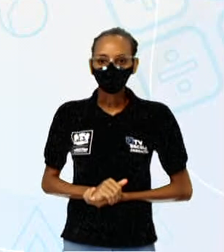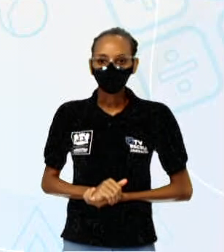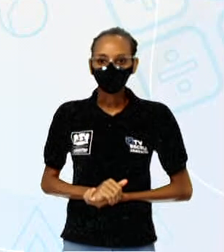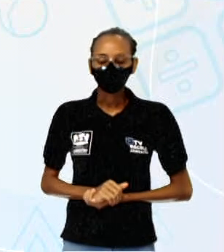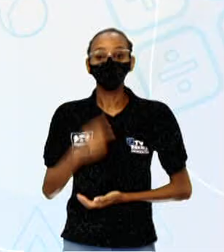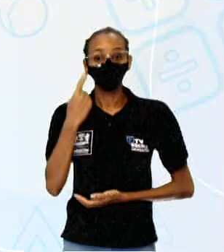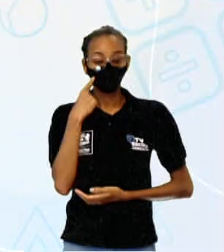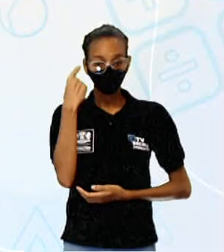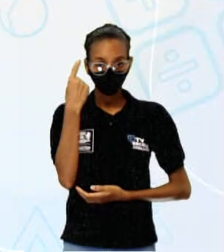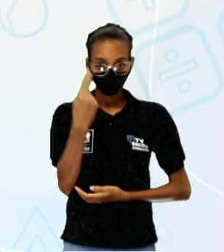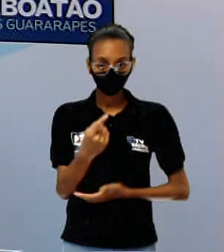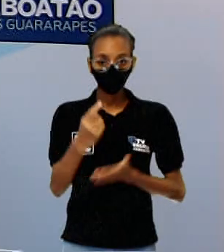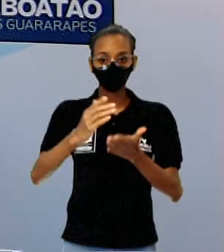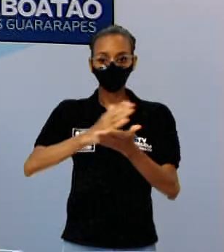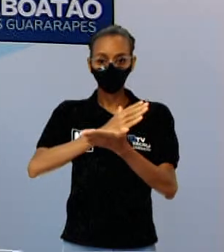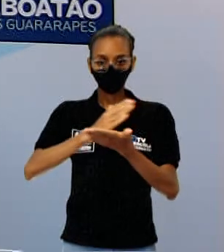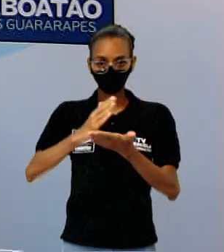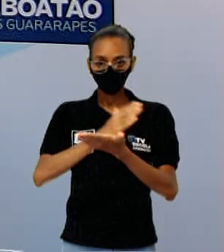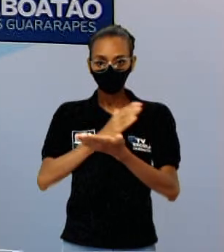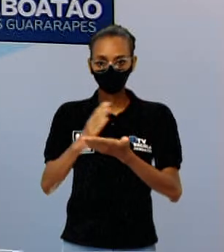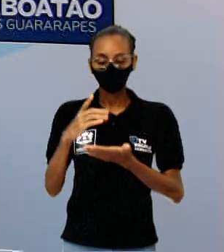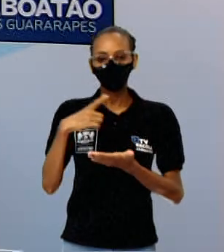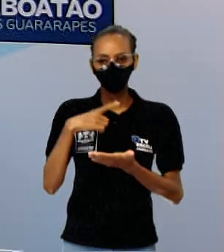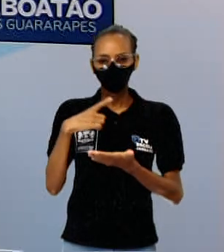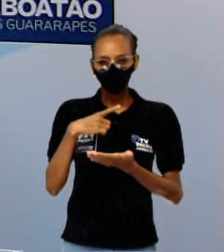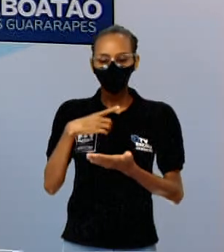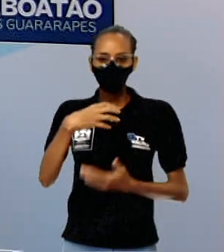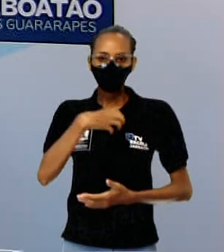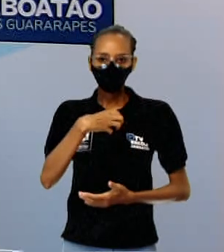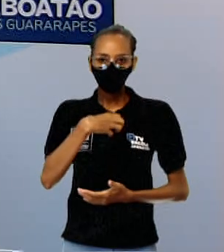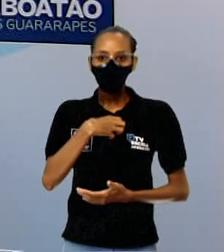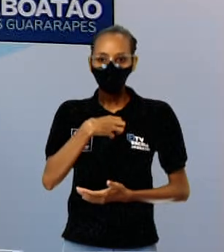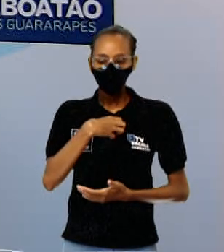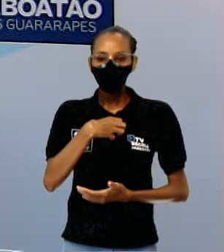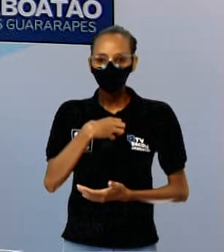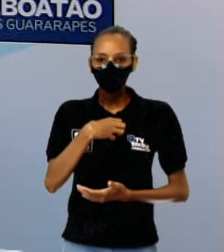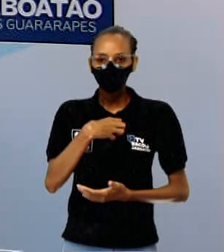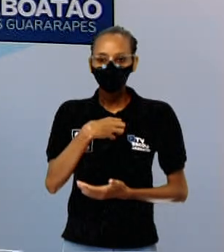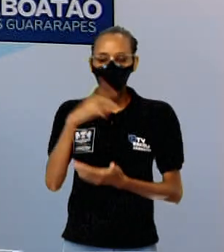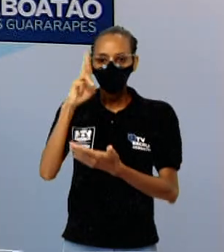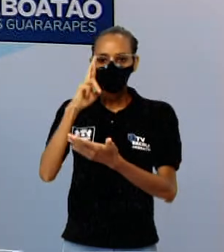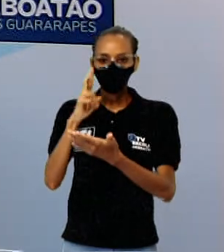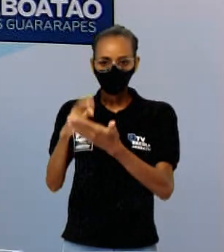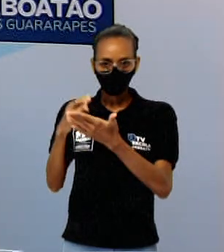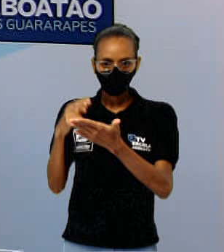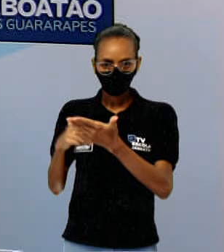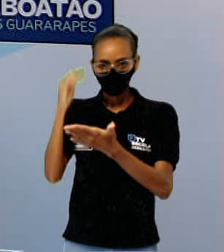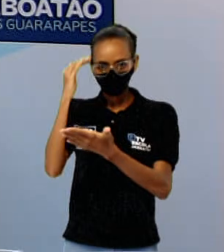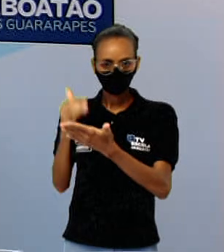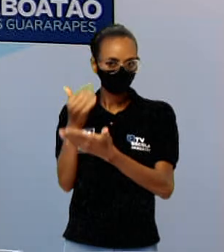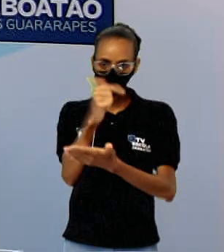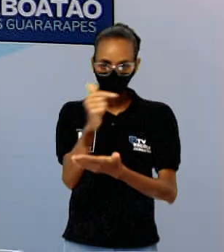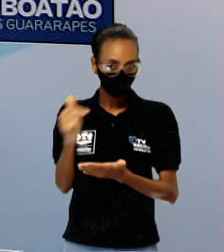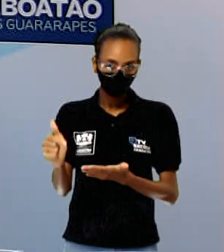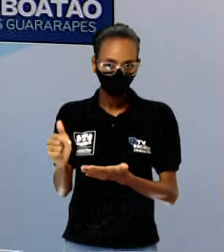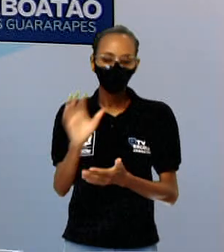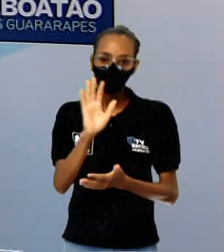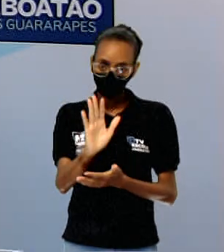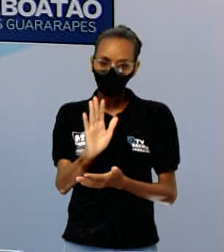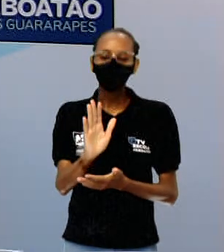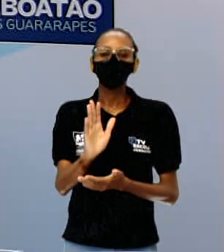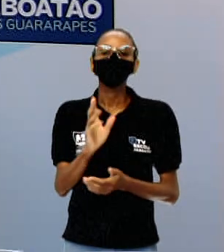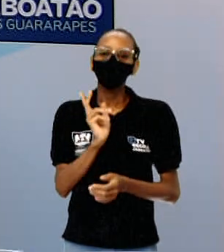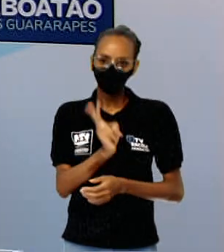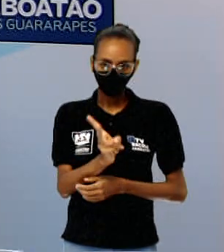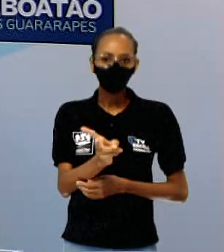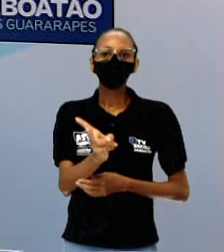Vocês veem que alguns ainda têm uma forma irregular, mas outros só têm a forma regular. Mas mesmo